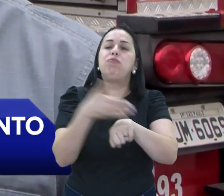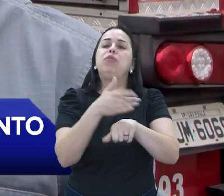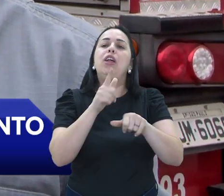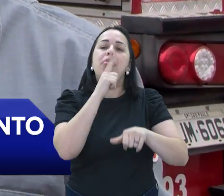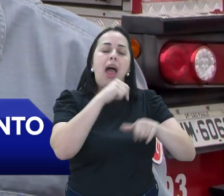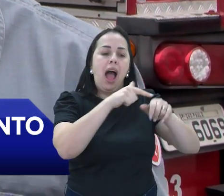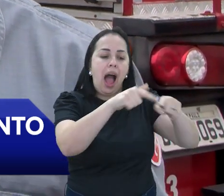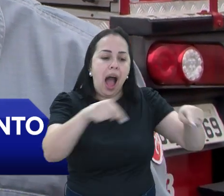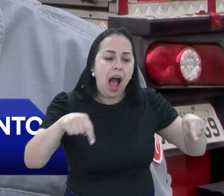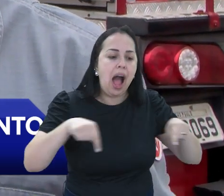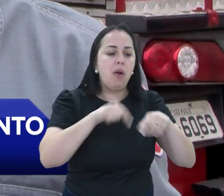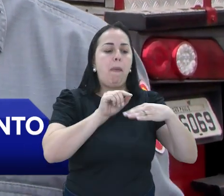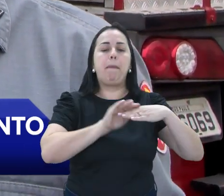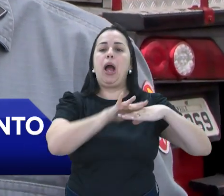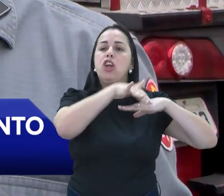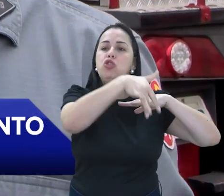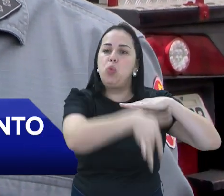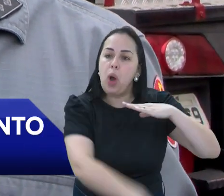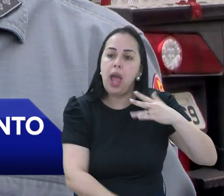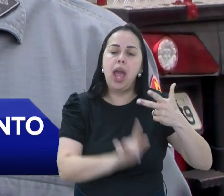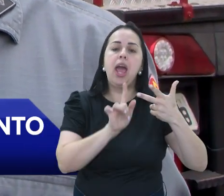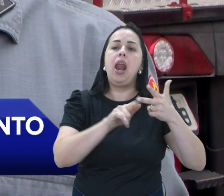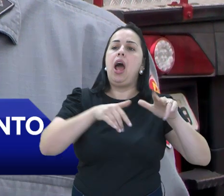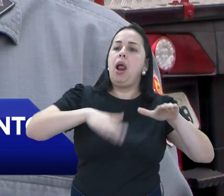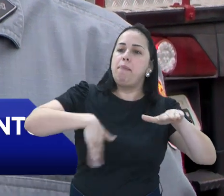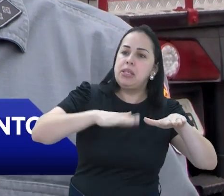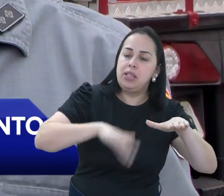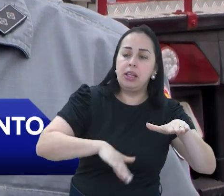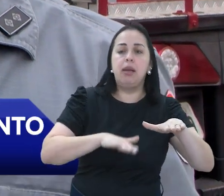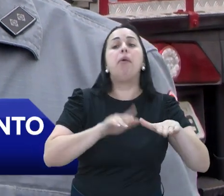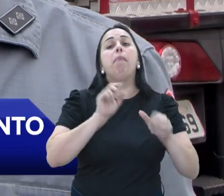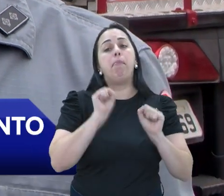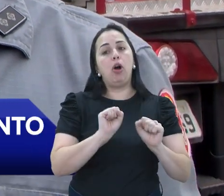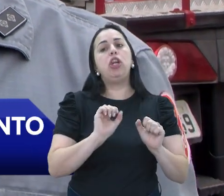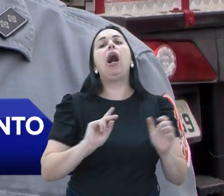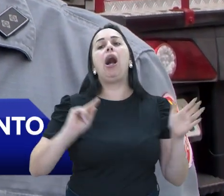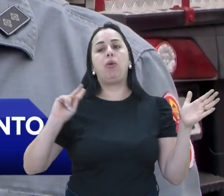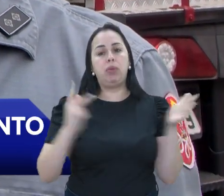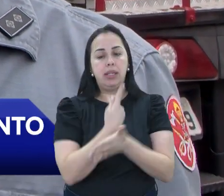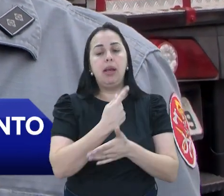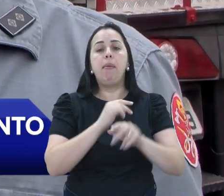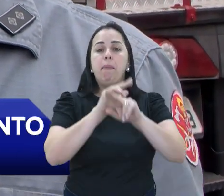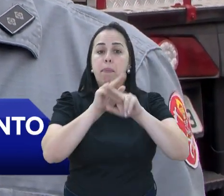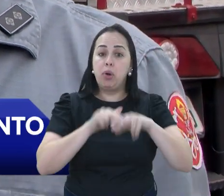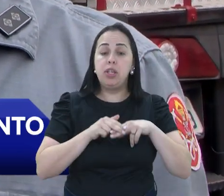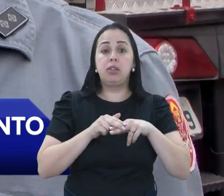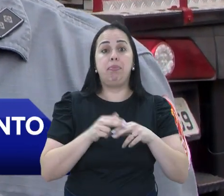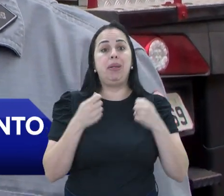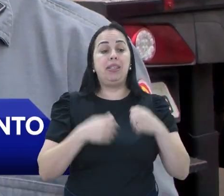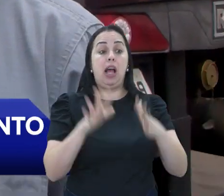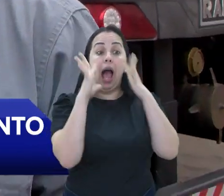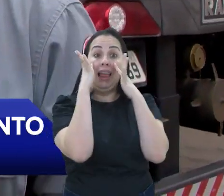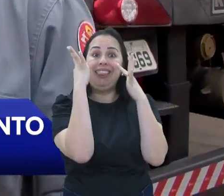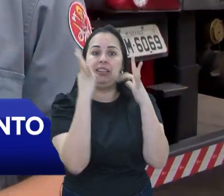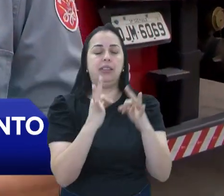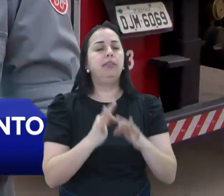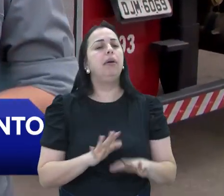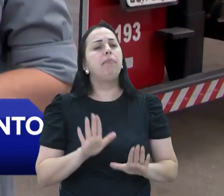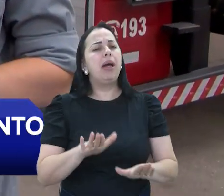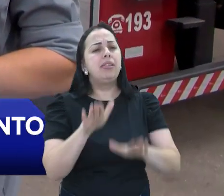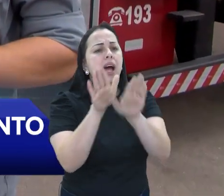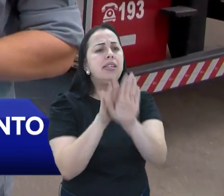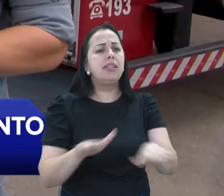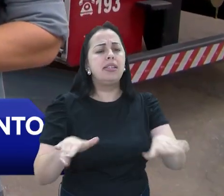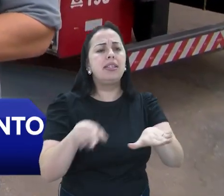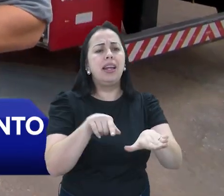lagos, piscinas, cachoeiras, e é onde pode ocorrer esses casos. Então é importante a gente estar trazendo aqui a prevenção. E sobre as